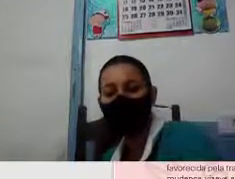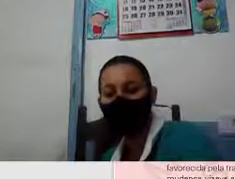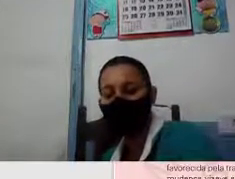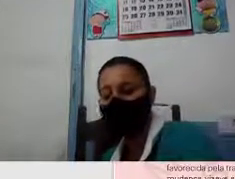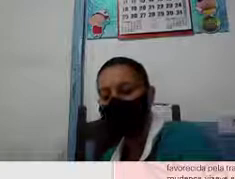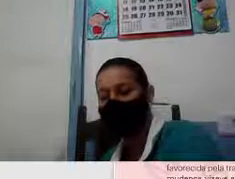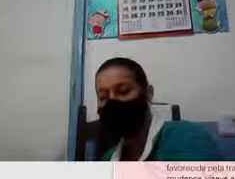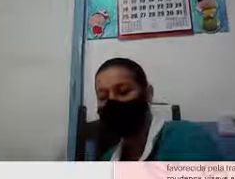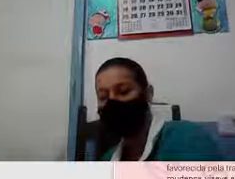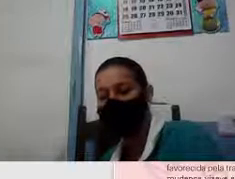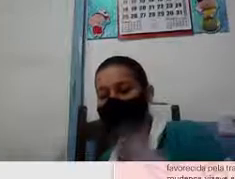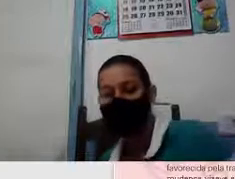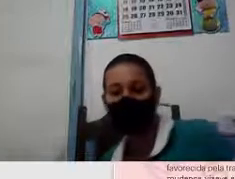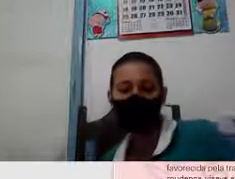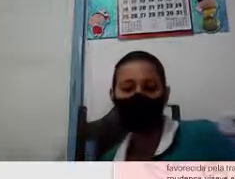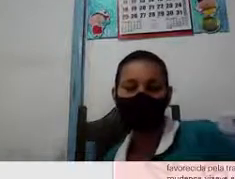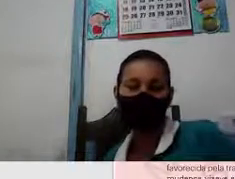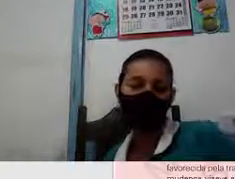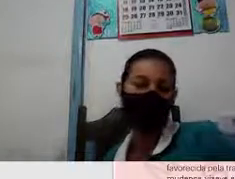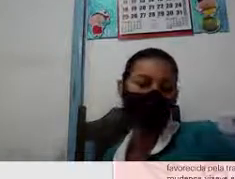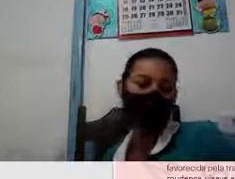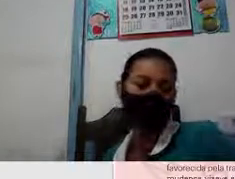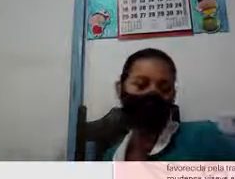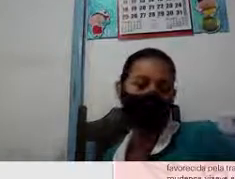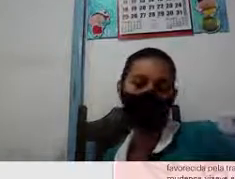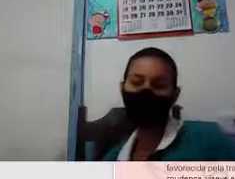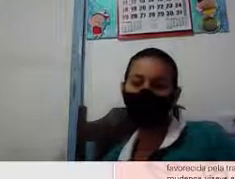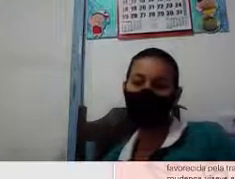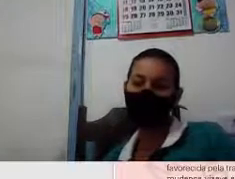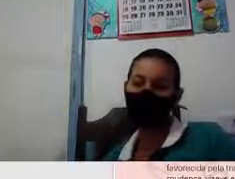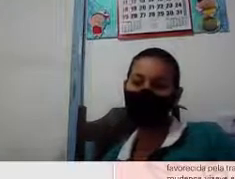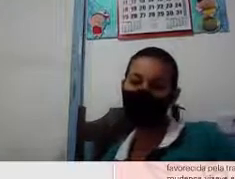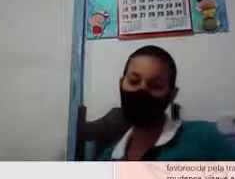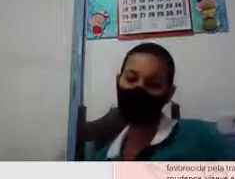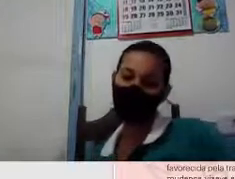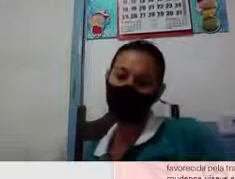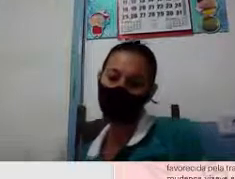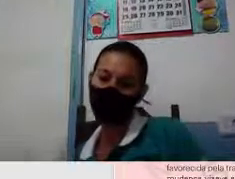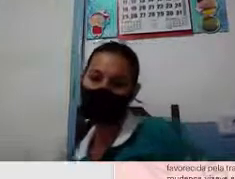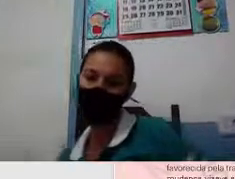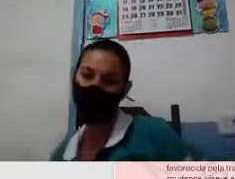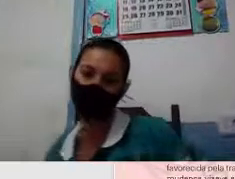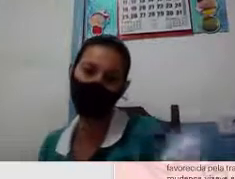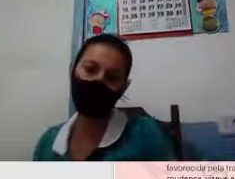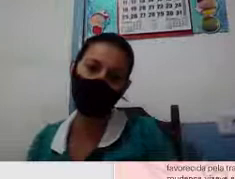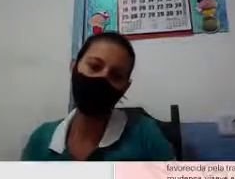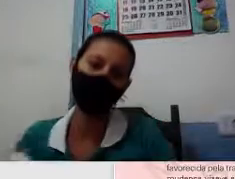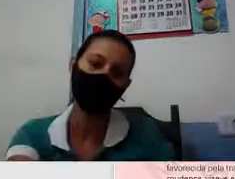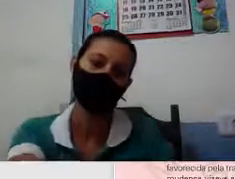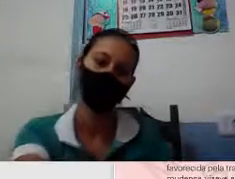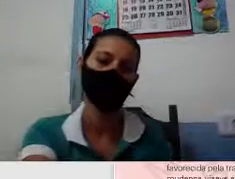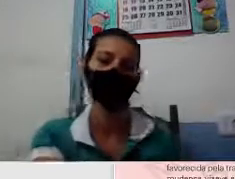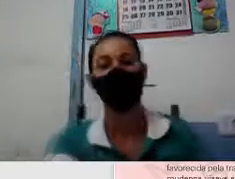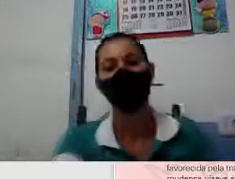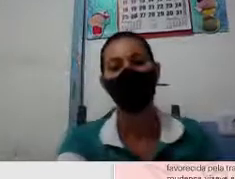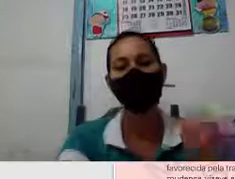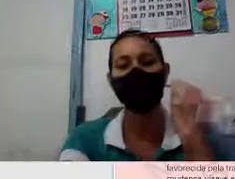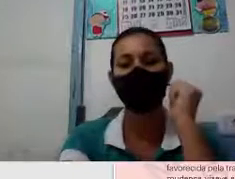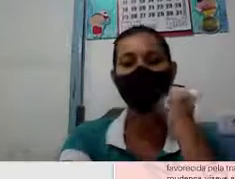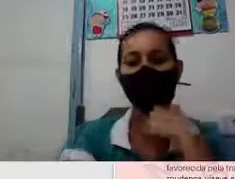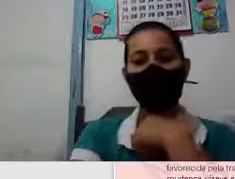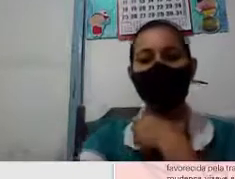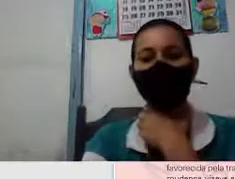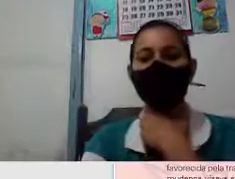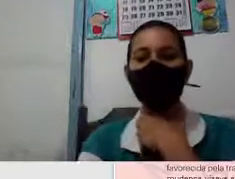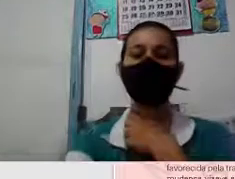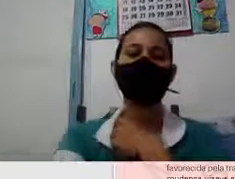são as características do arcadismo. Beleza? Agora a gente vai para as atividades, tá? E para quem